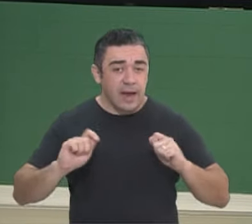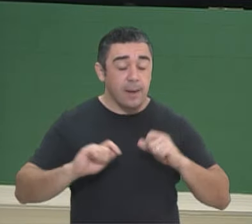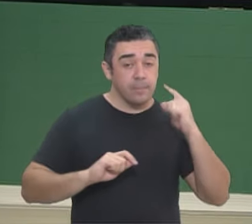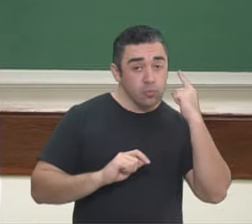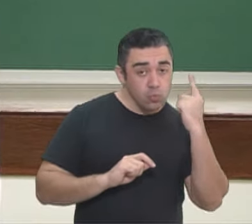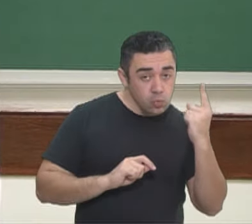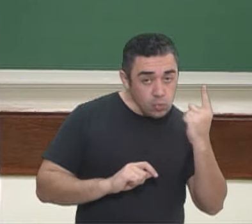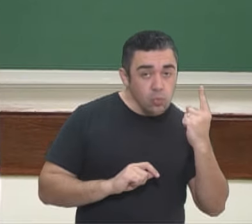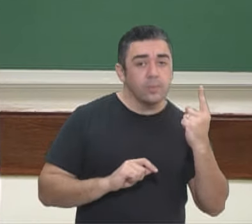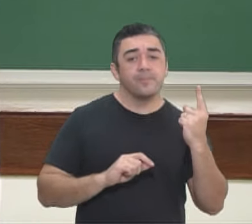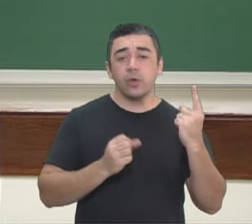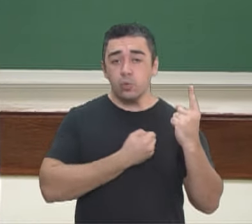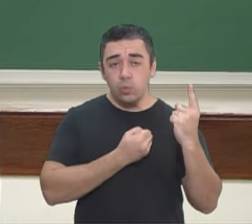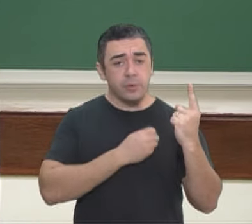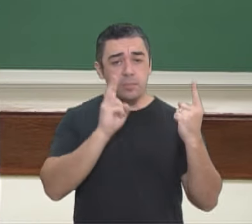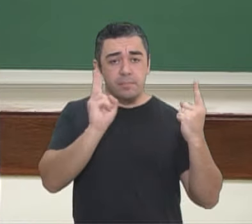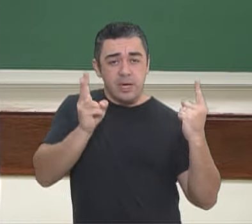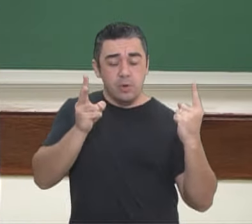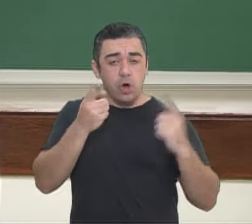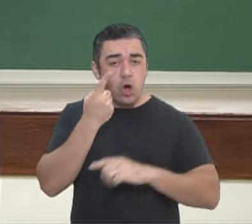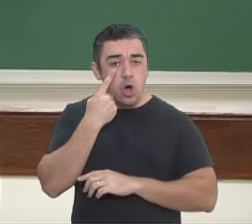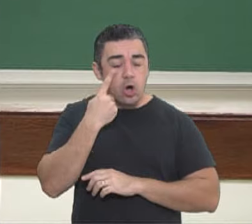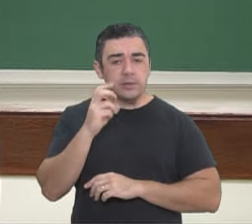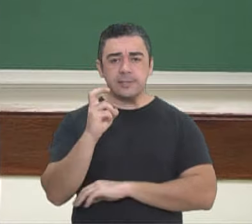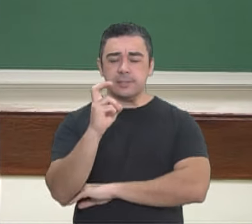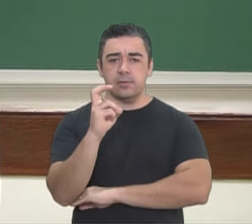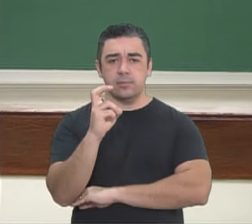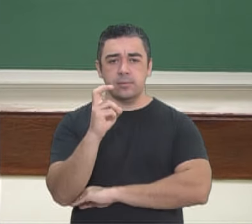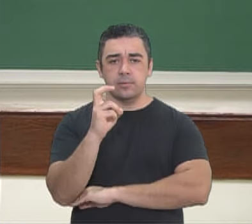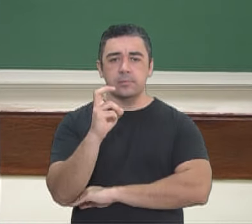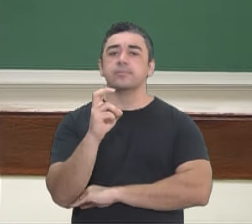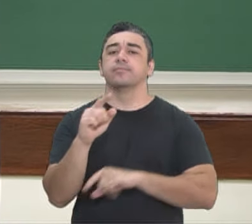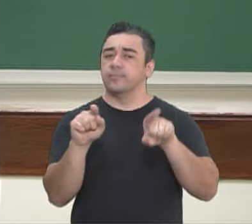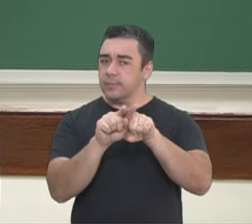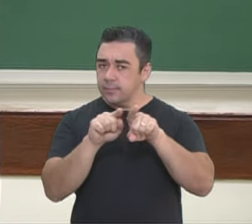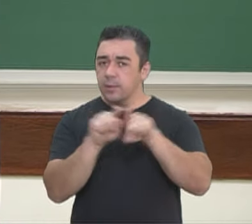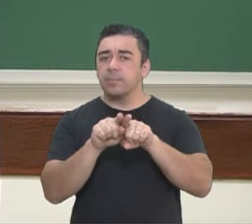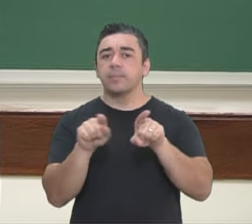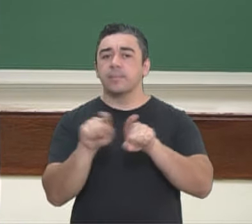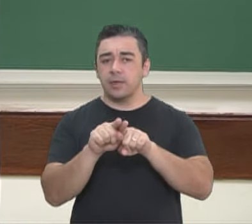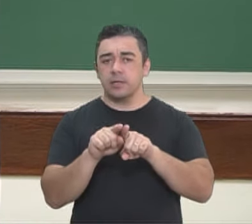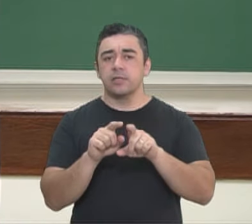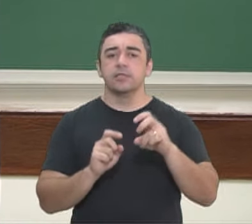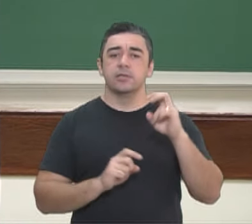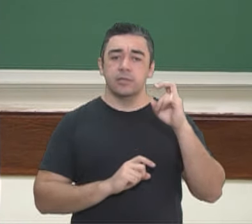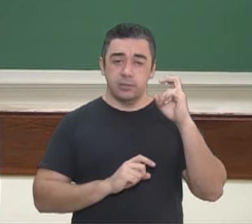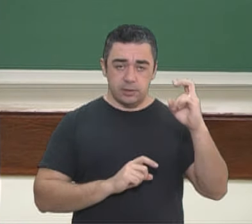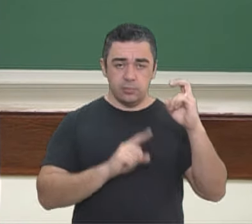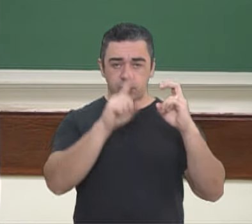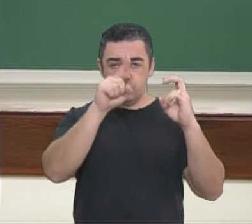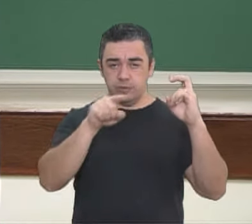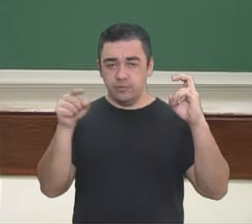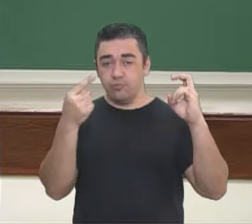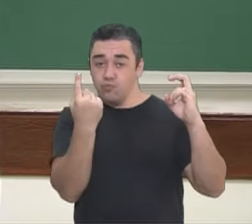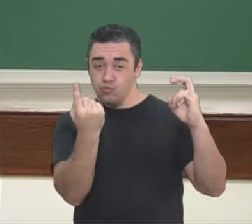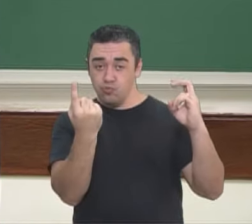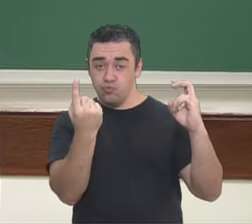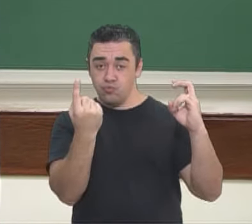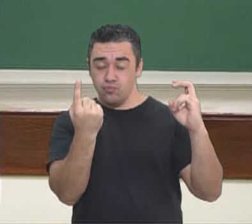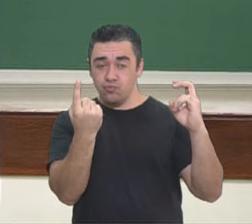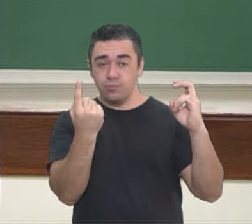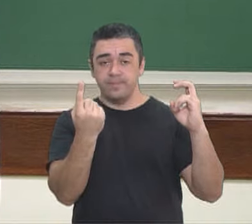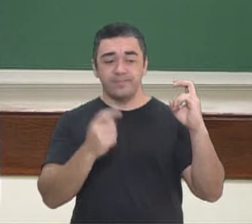por ele mesmo. Então vamos seguir, ó, número 5. A mesma coisa, gente, ó, o 5 só dá para dividir por 1 e por ele mesmo.